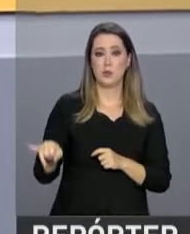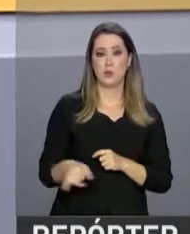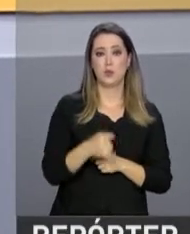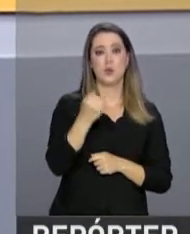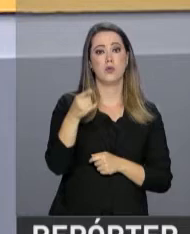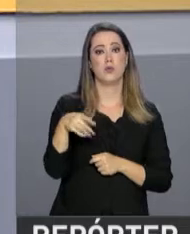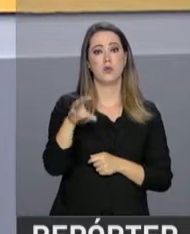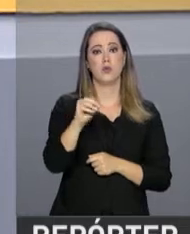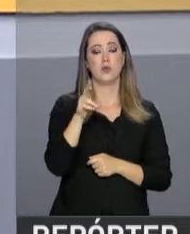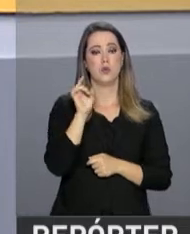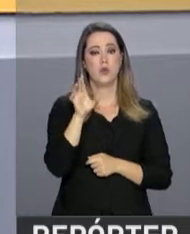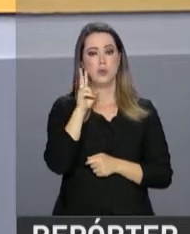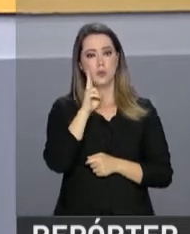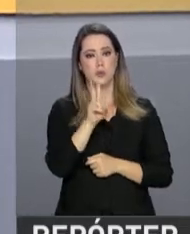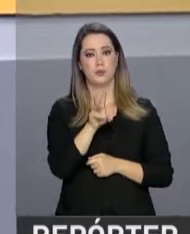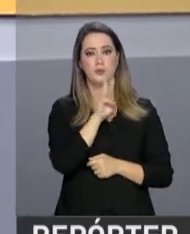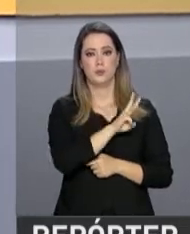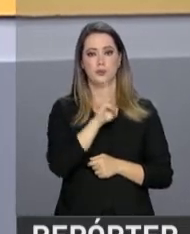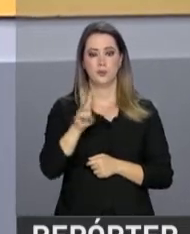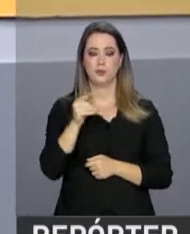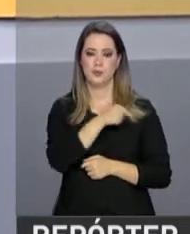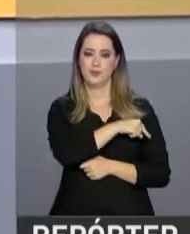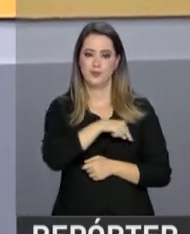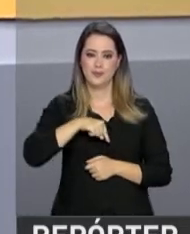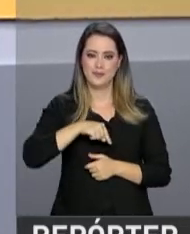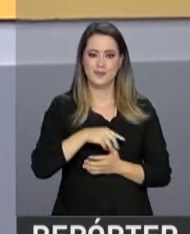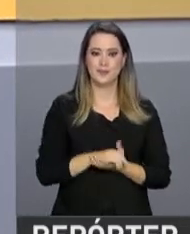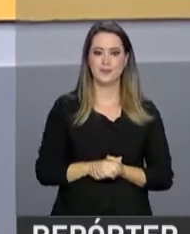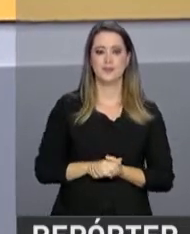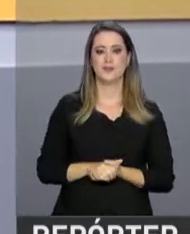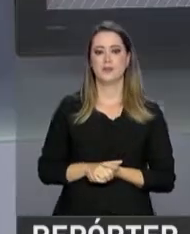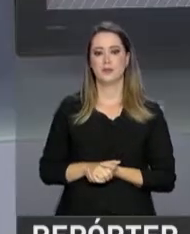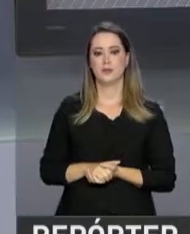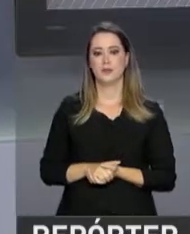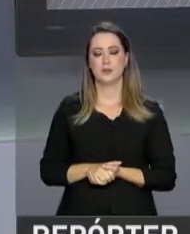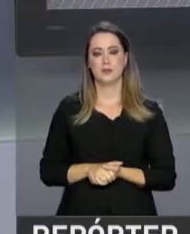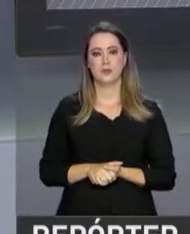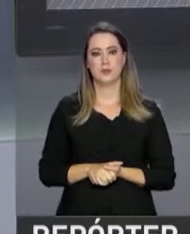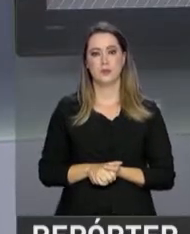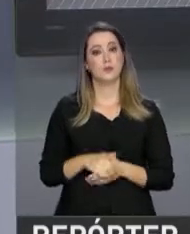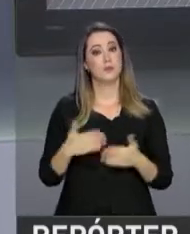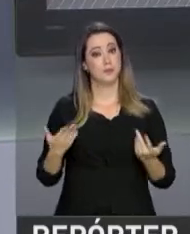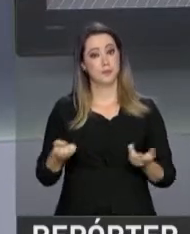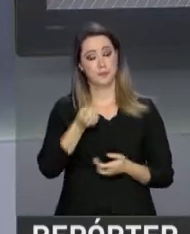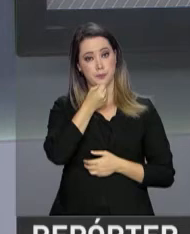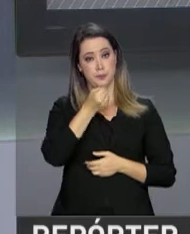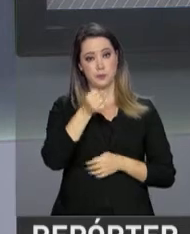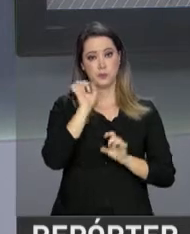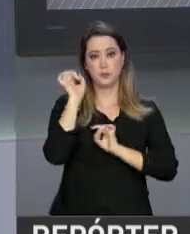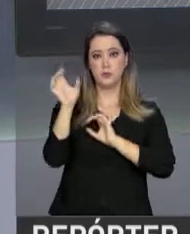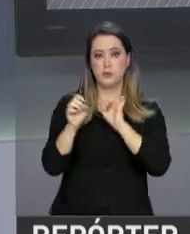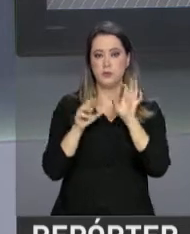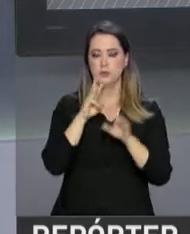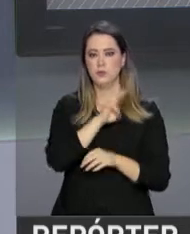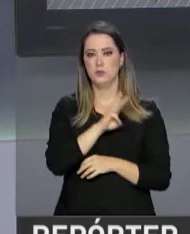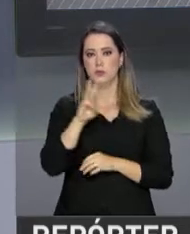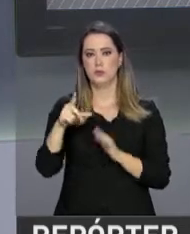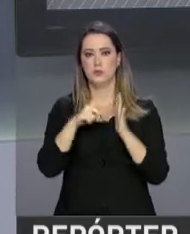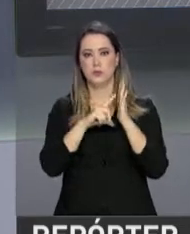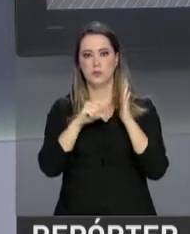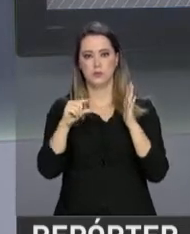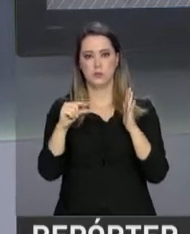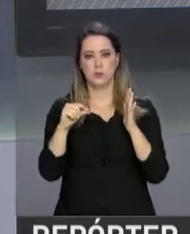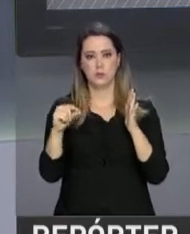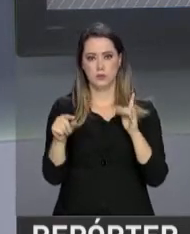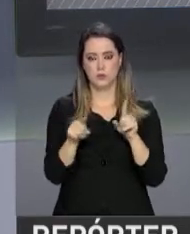joão gomes basta acessar o endereço que aparece aí no seu vídeo e em entrevista exclusiva ao portal do palácio do planalto